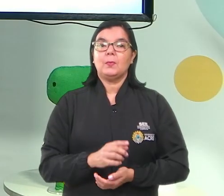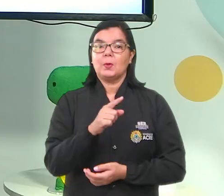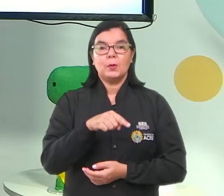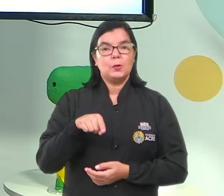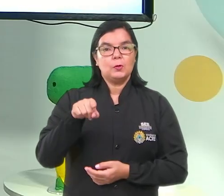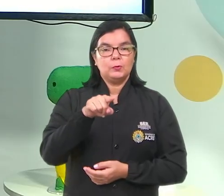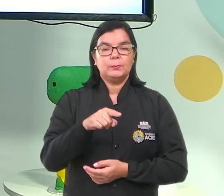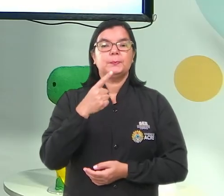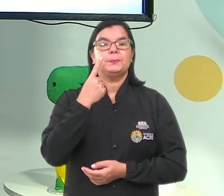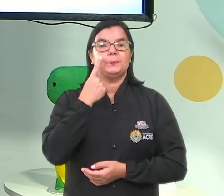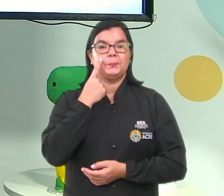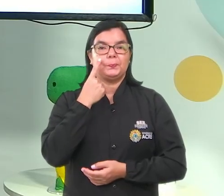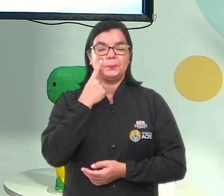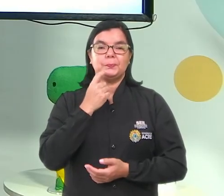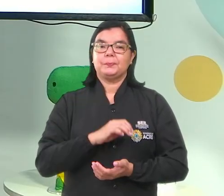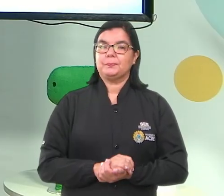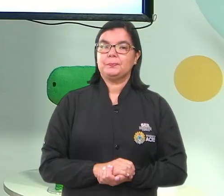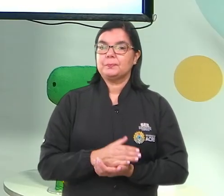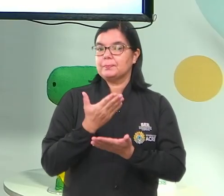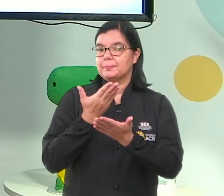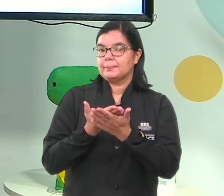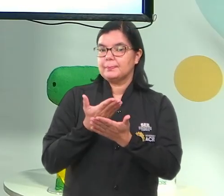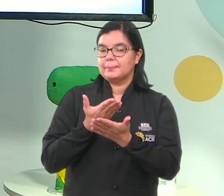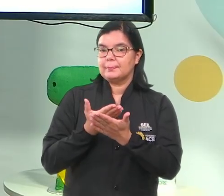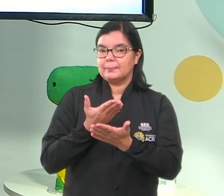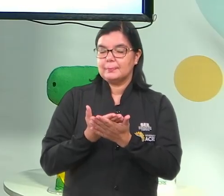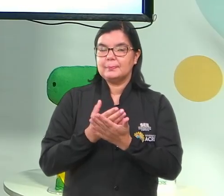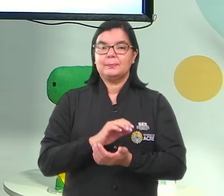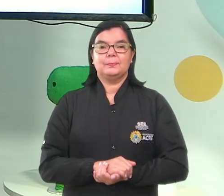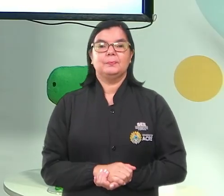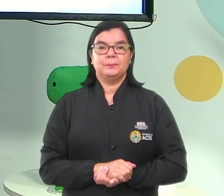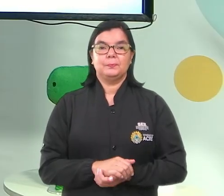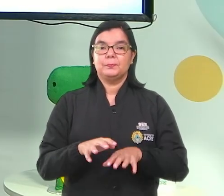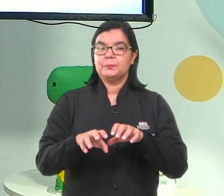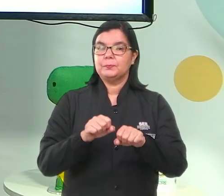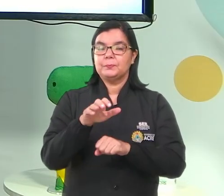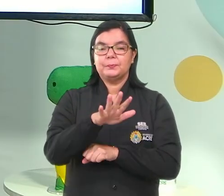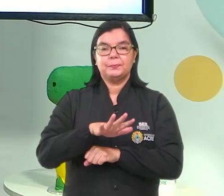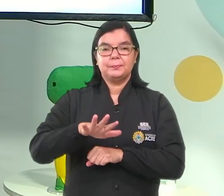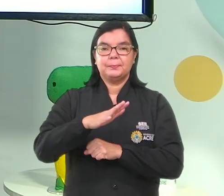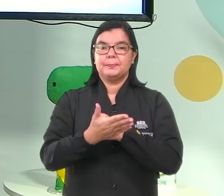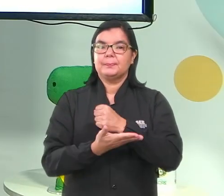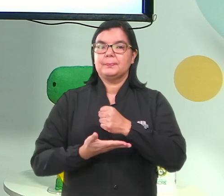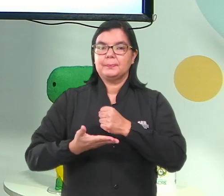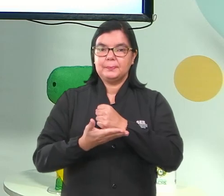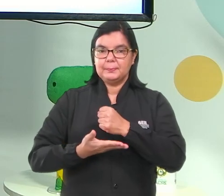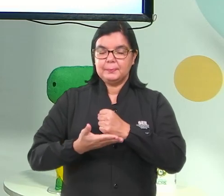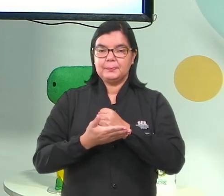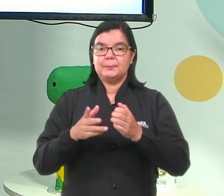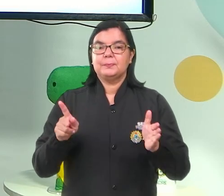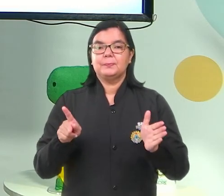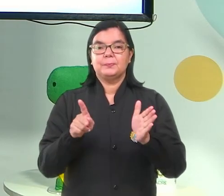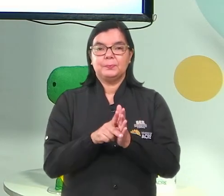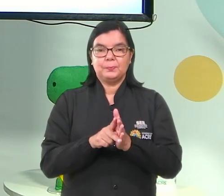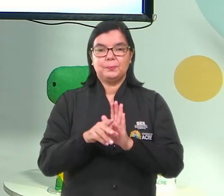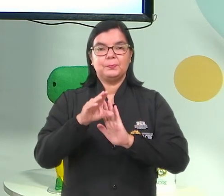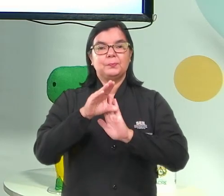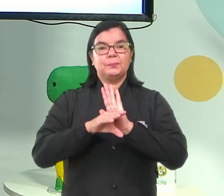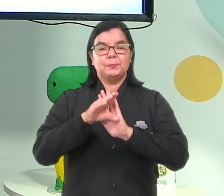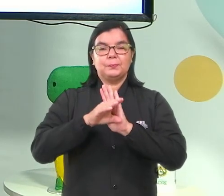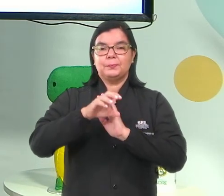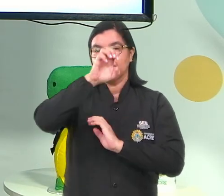você acompanhe mais essa videoaula de formação geral básica, especificamente do